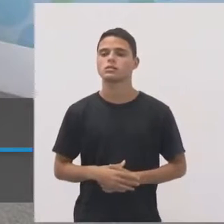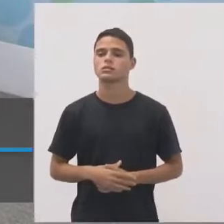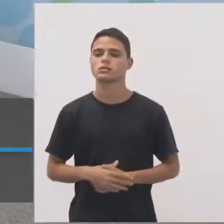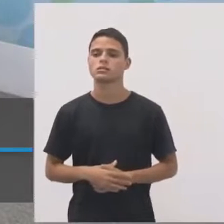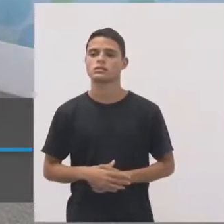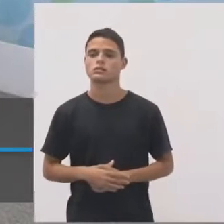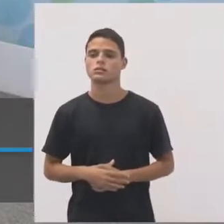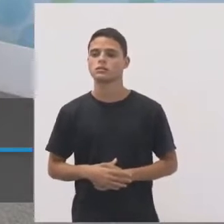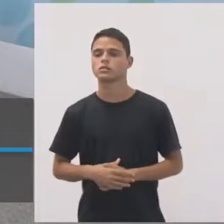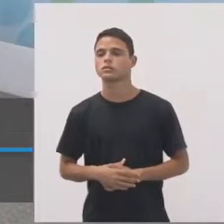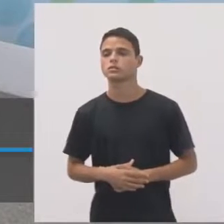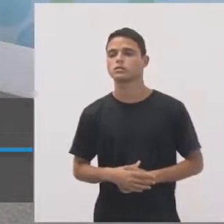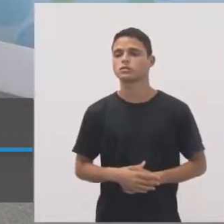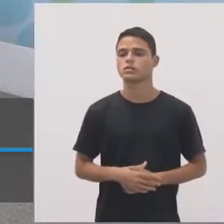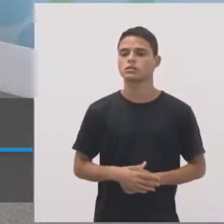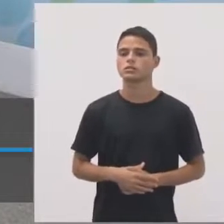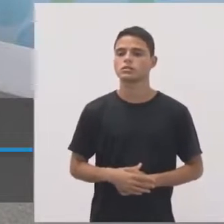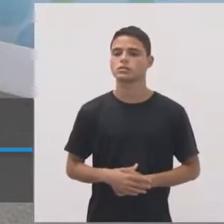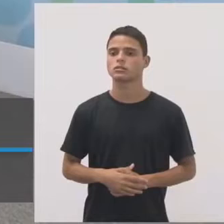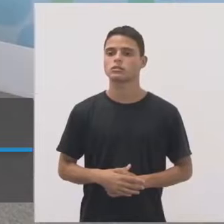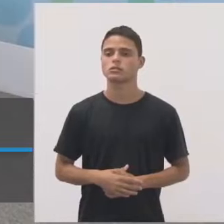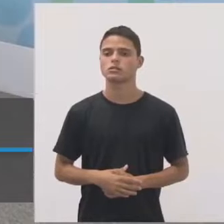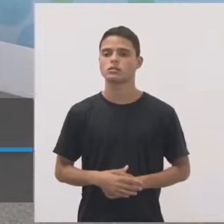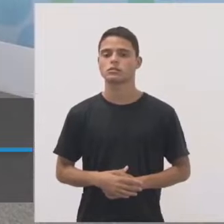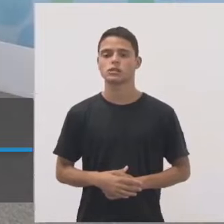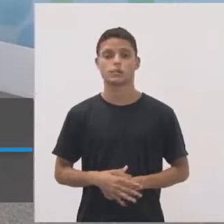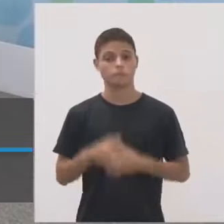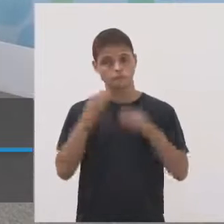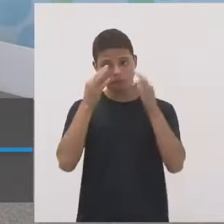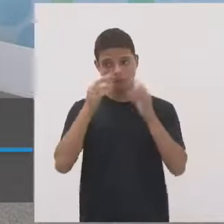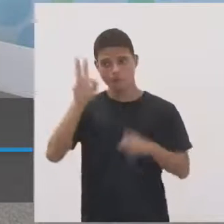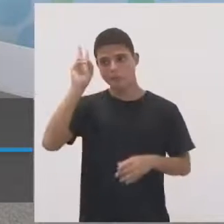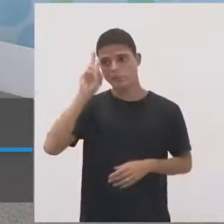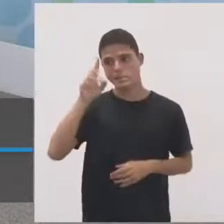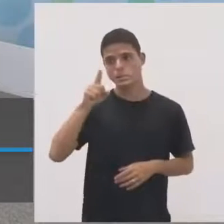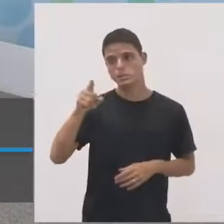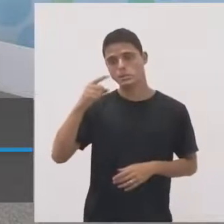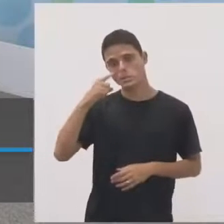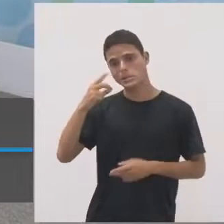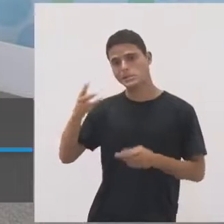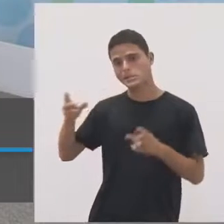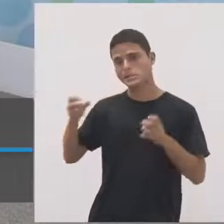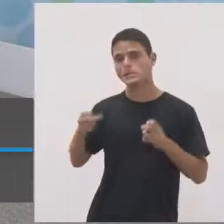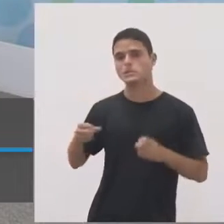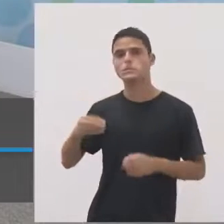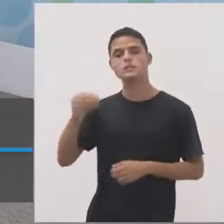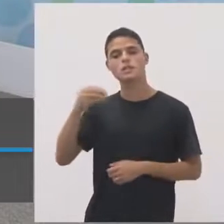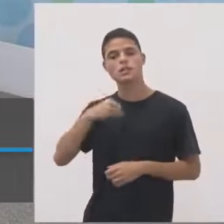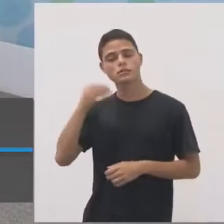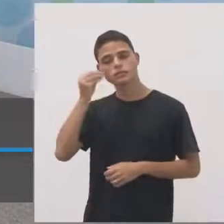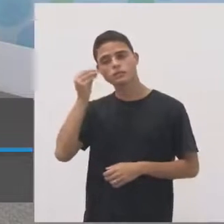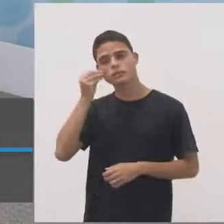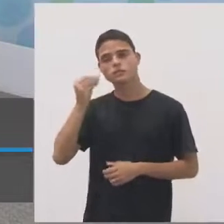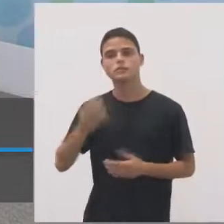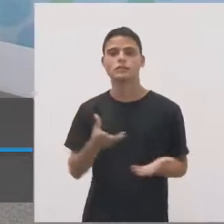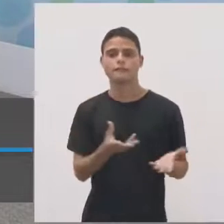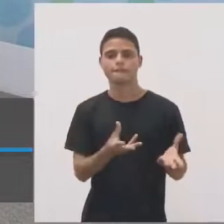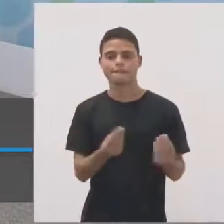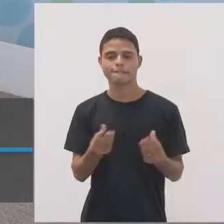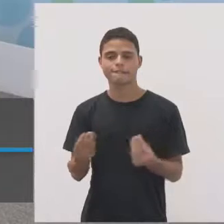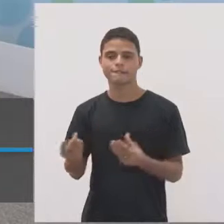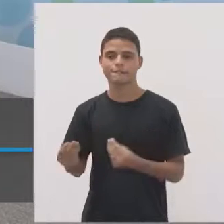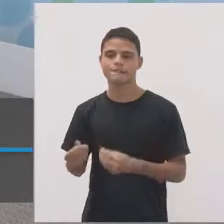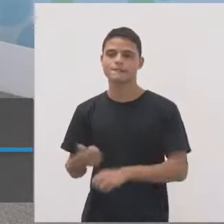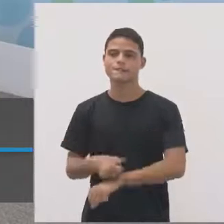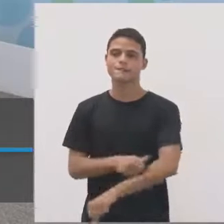Será que focou legal aqui? Ó, lembrando que vocês estão vendo aqui, a gente está fazendo aqui muito